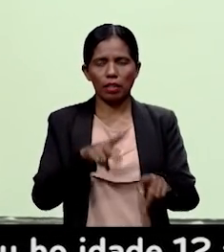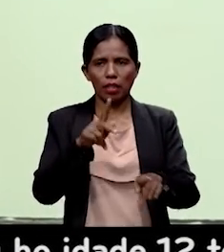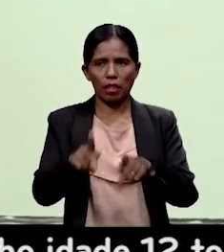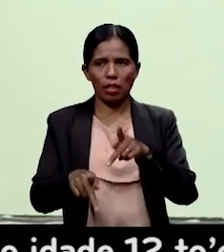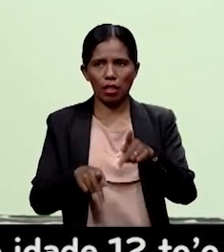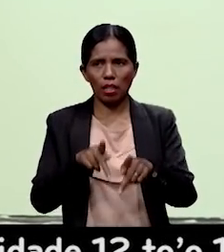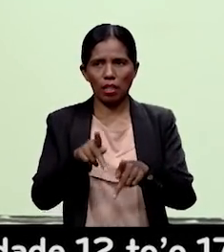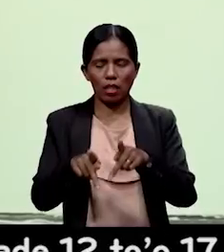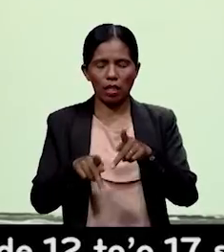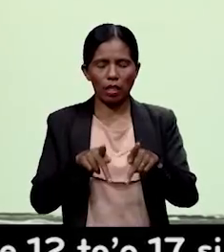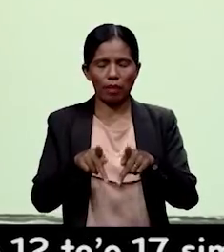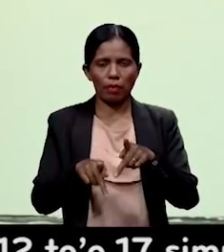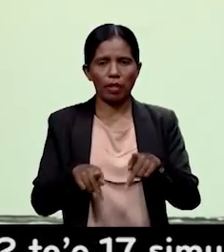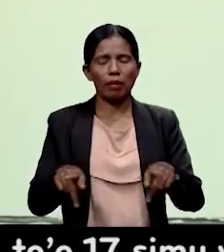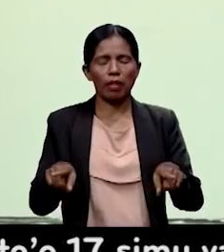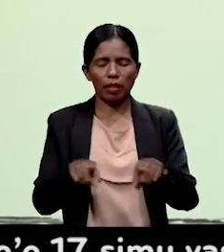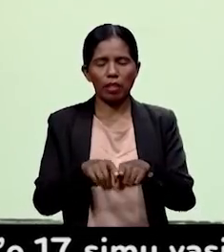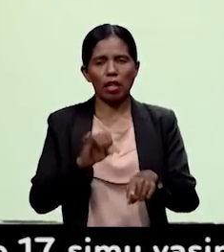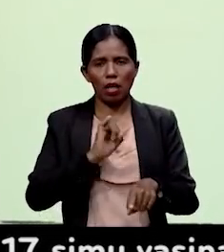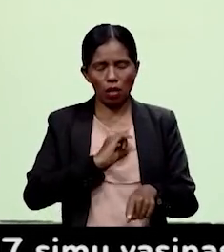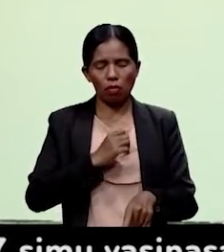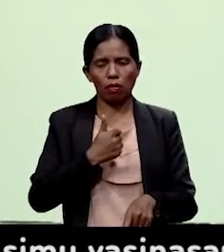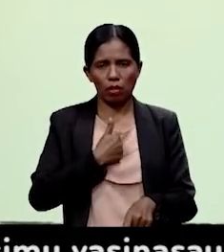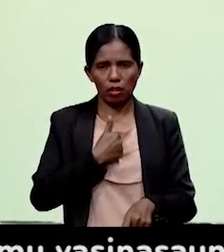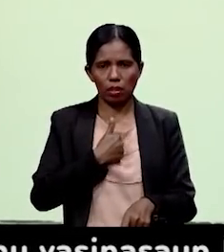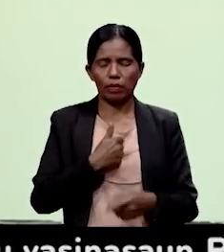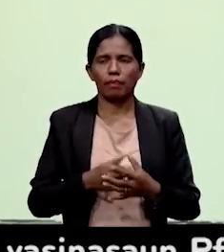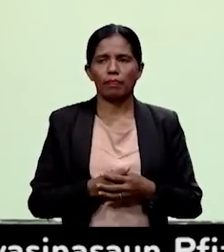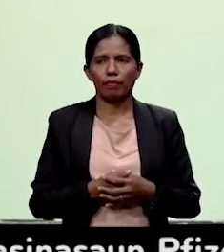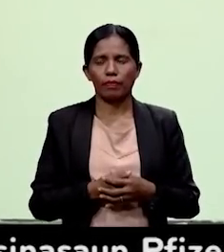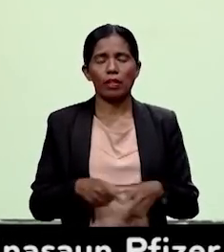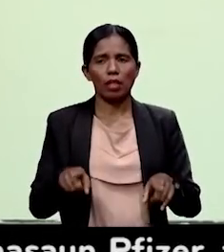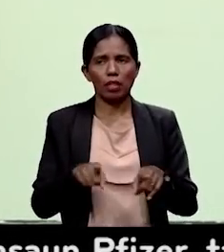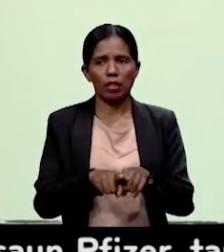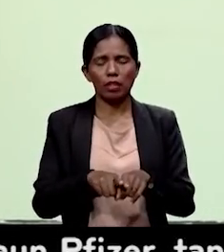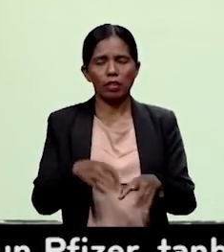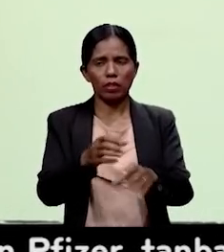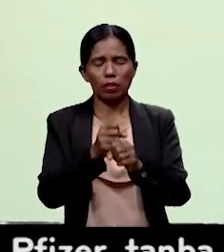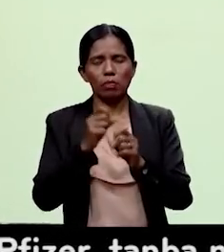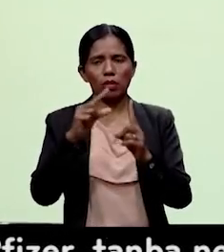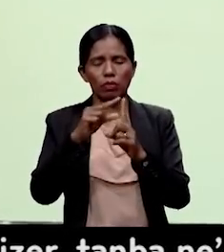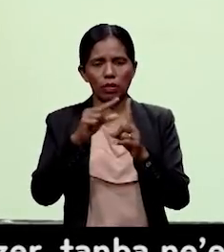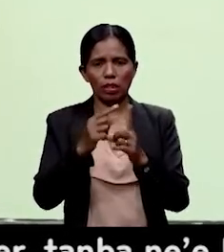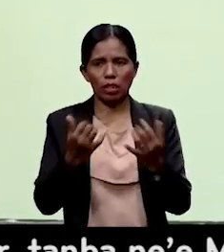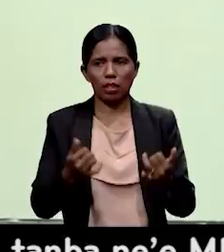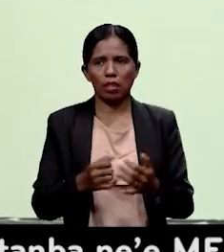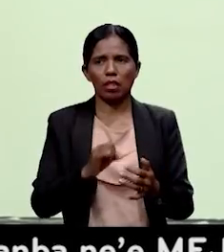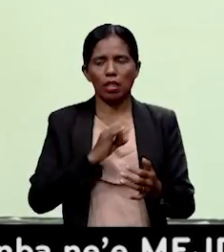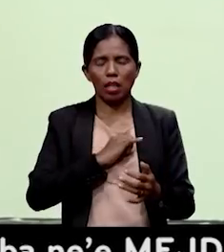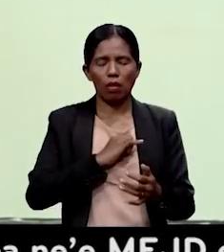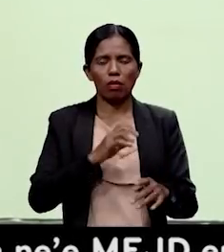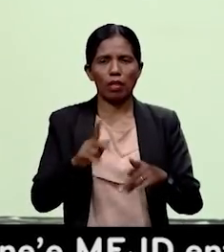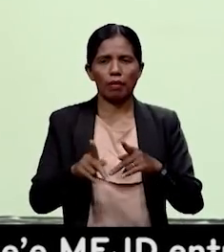a nessa ser humano e ao rasic a nessa nebesimo lhe fonde né ao